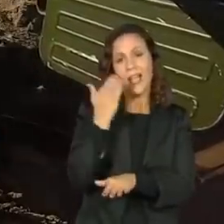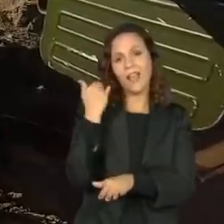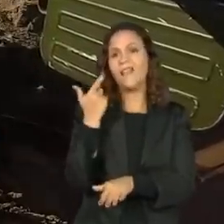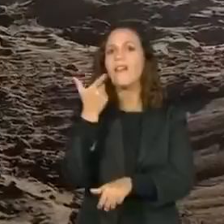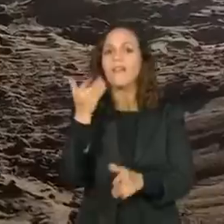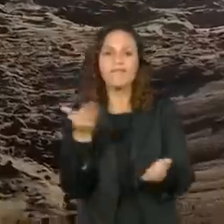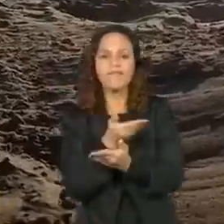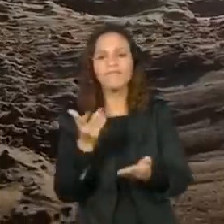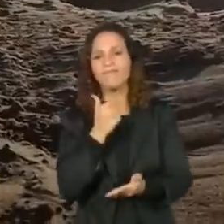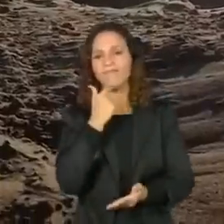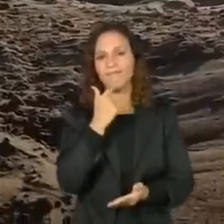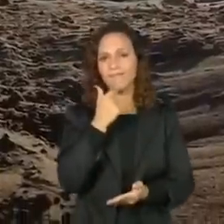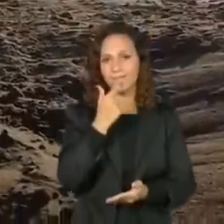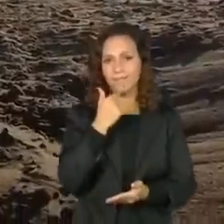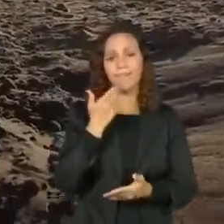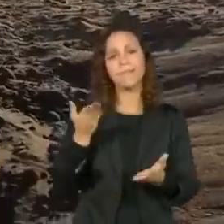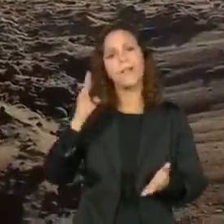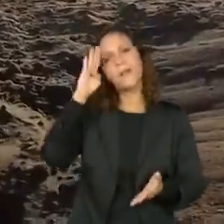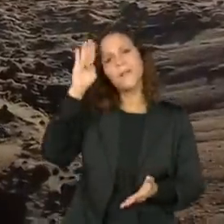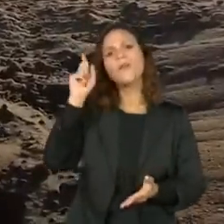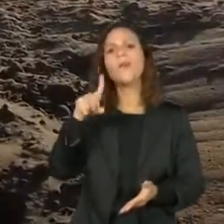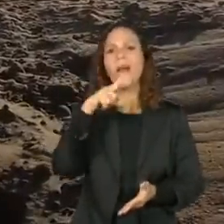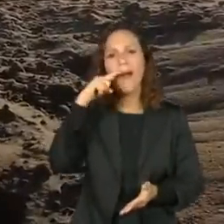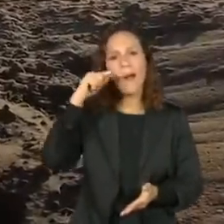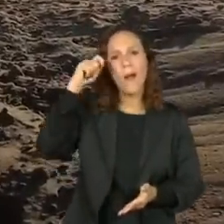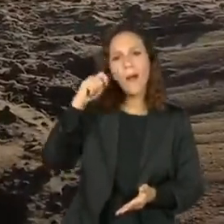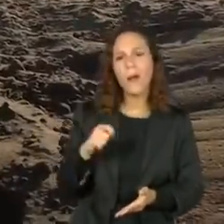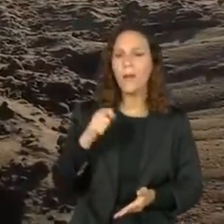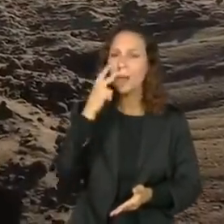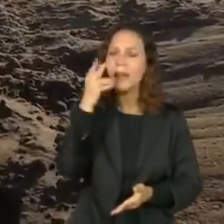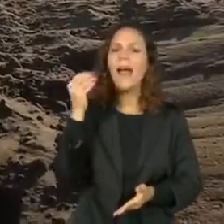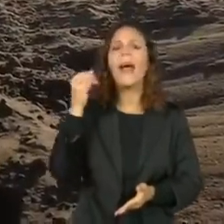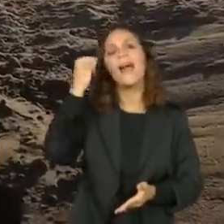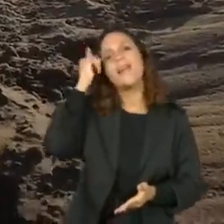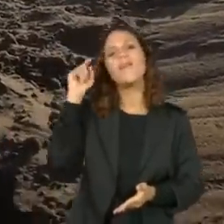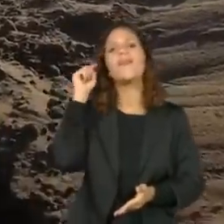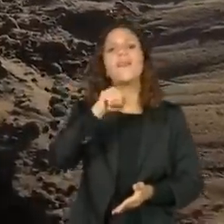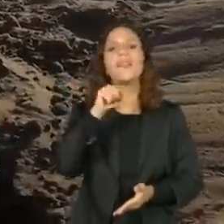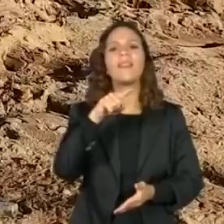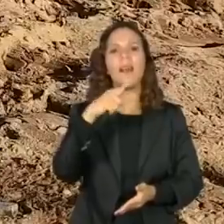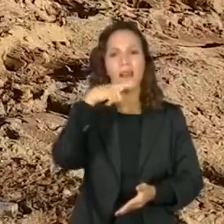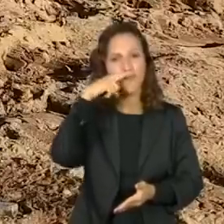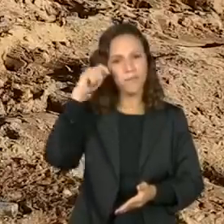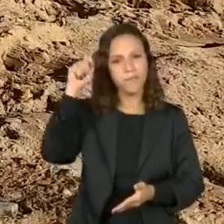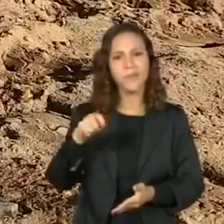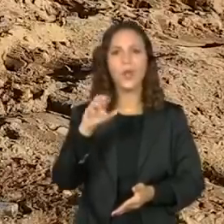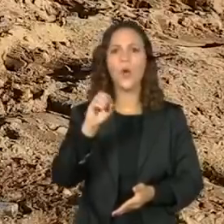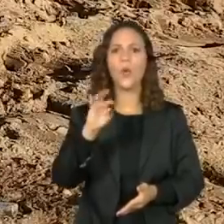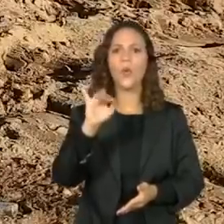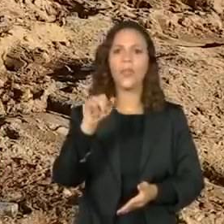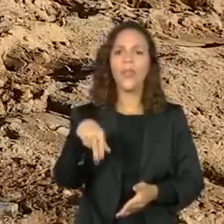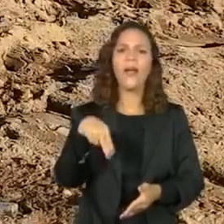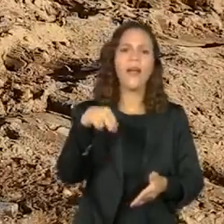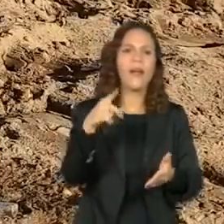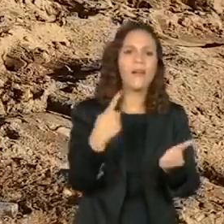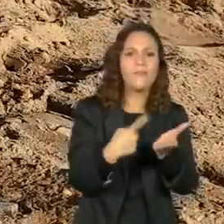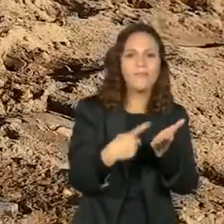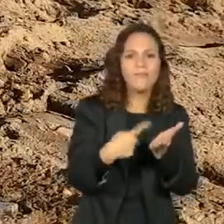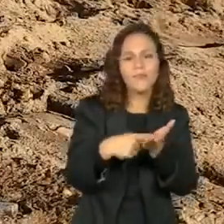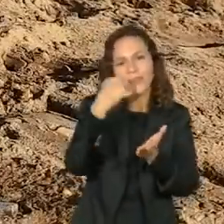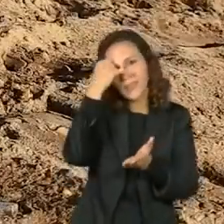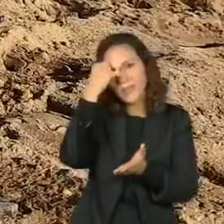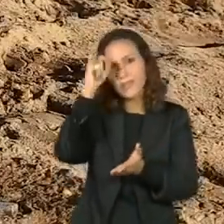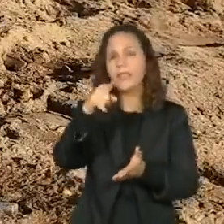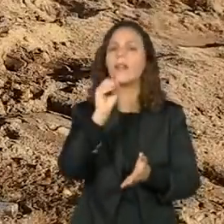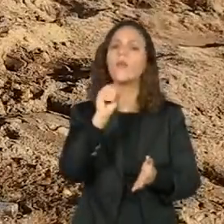dizem respeito basicamente a tornar a Ucrânia, impedir que a Ucrânia se integre, né, na órbita geopolítica ocidental, tentar mantê-la um país no